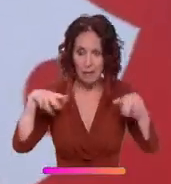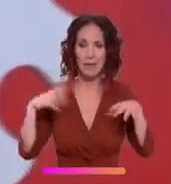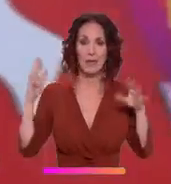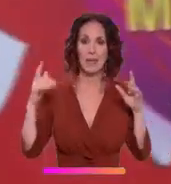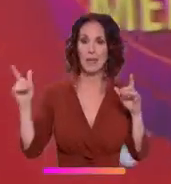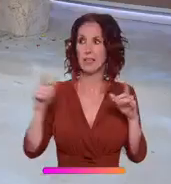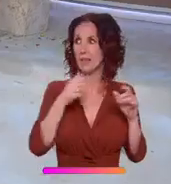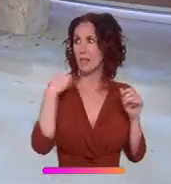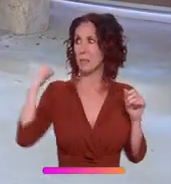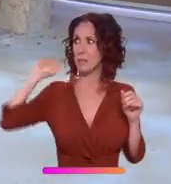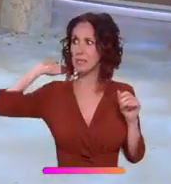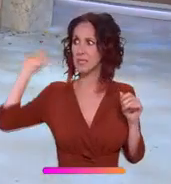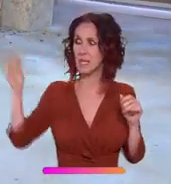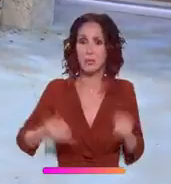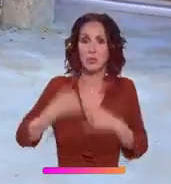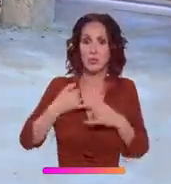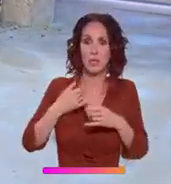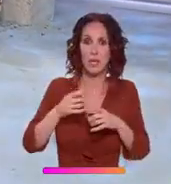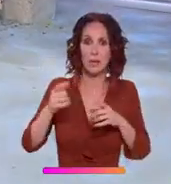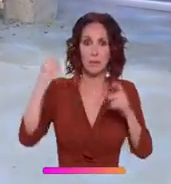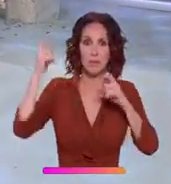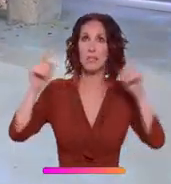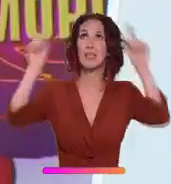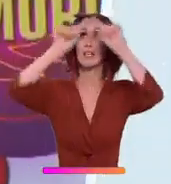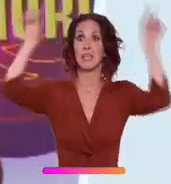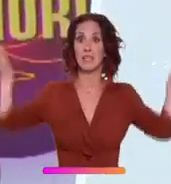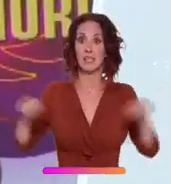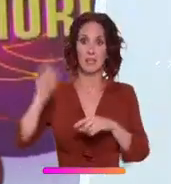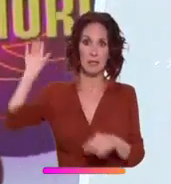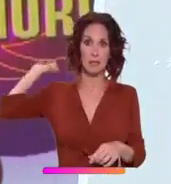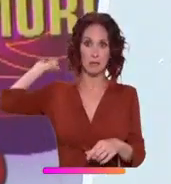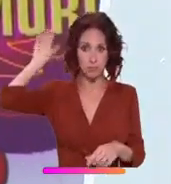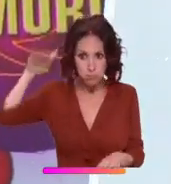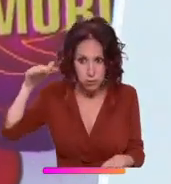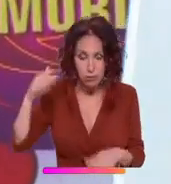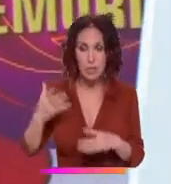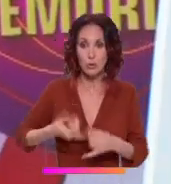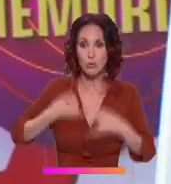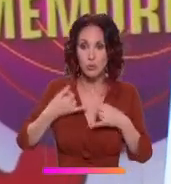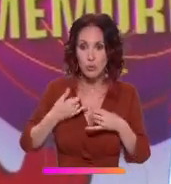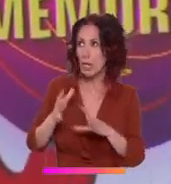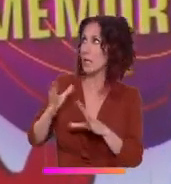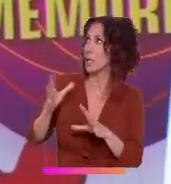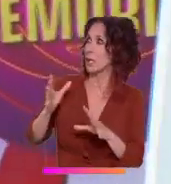Era o Jorge com o quadro. Então, tu achavas que o plasma... Não sei porque ouvi tu aqui atrás. Então é assim.